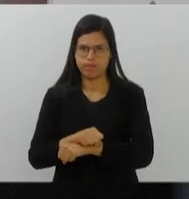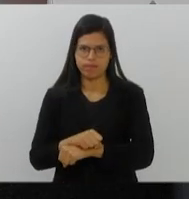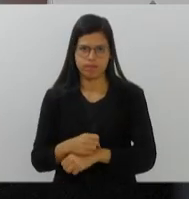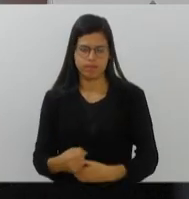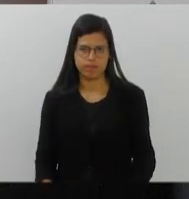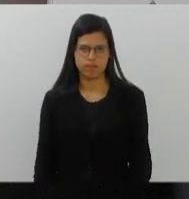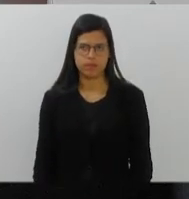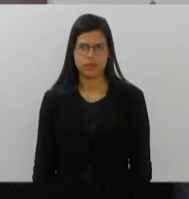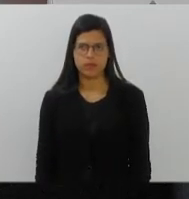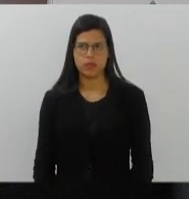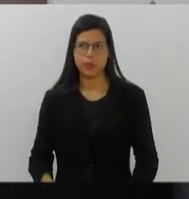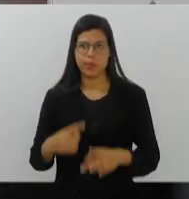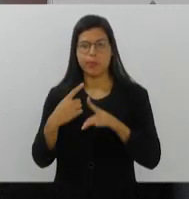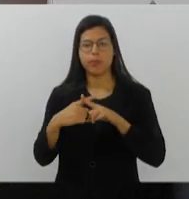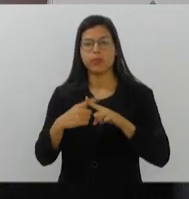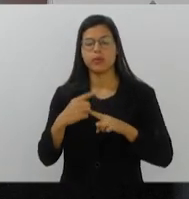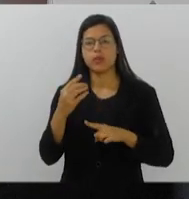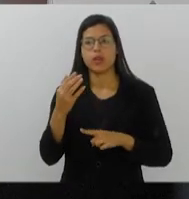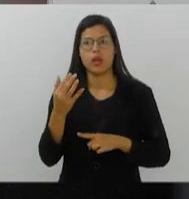a dor, minha gente,